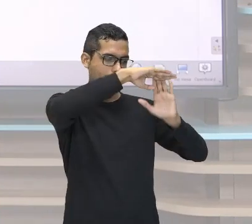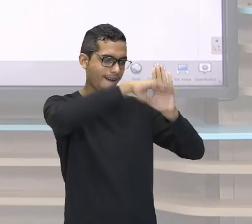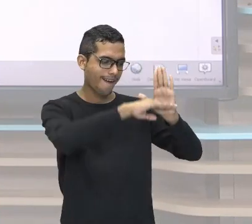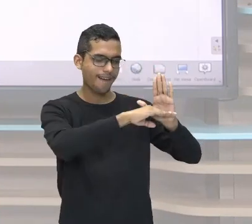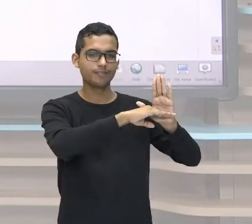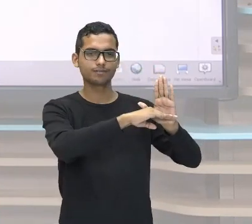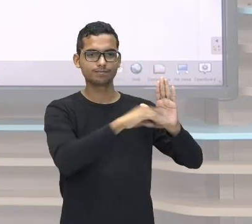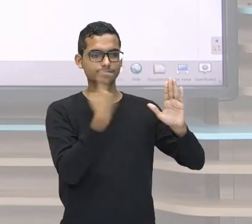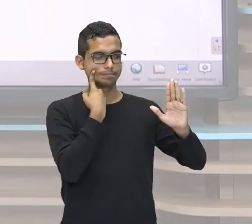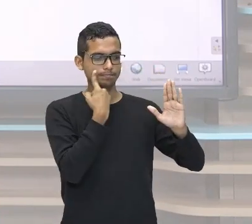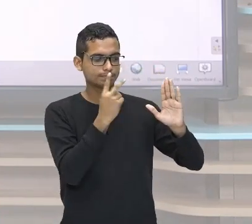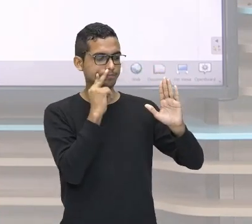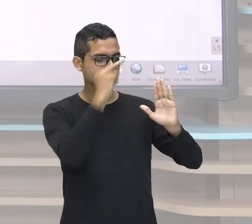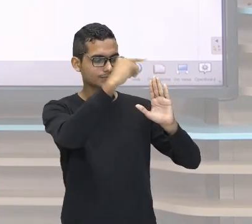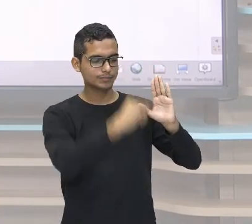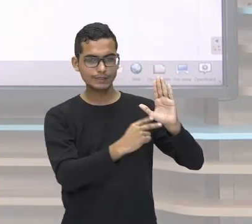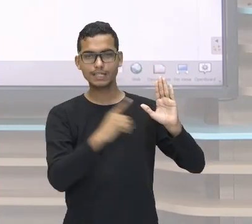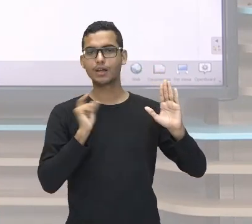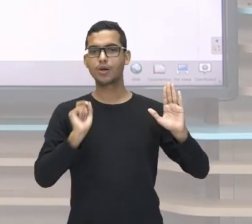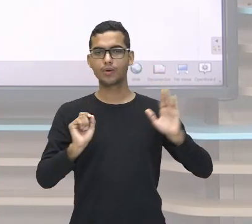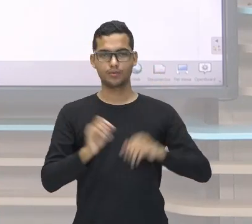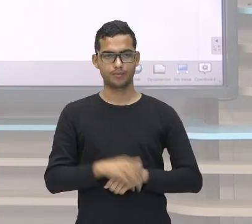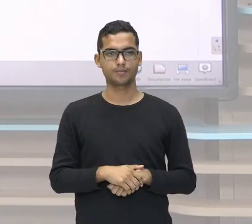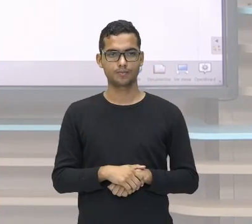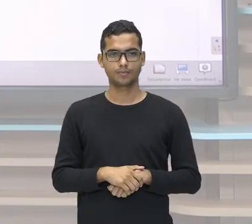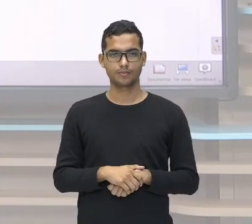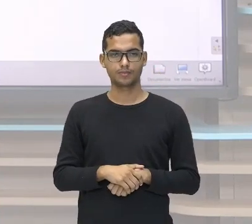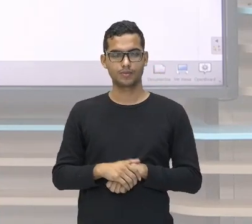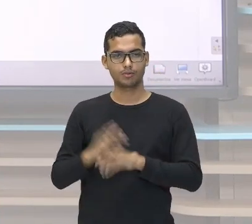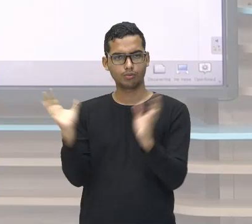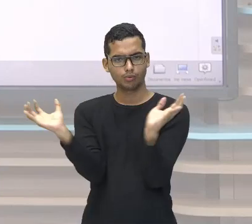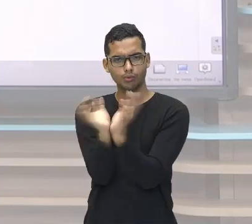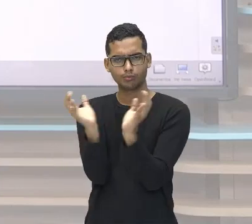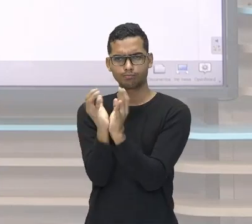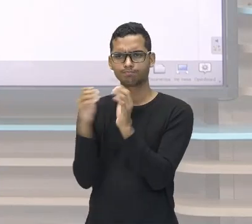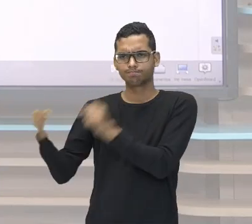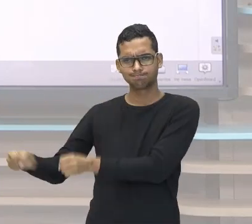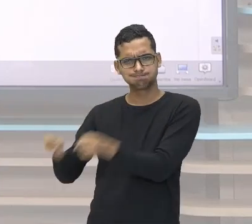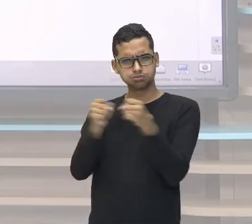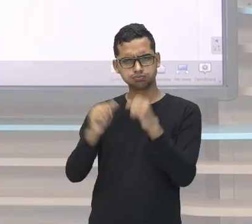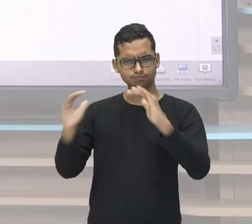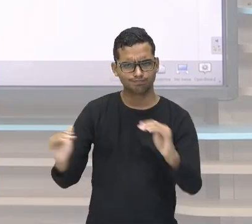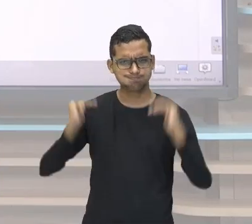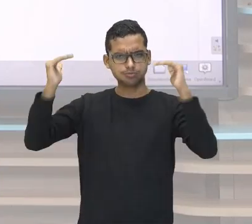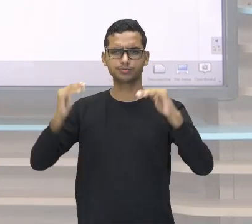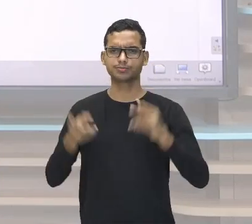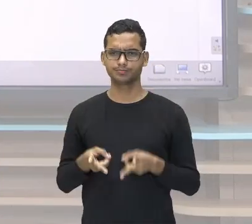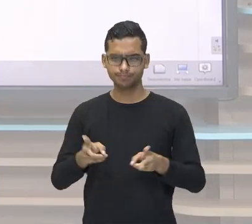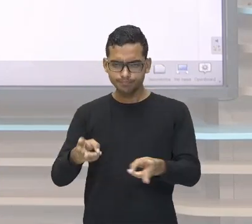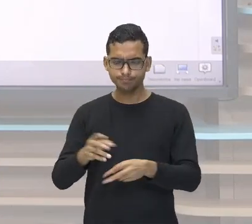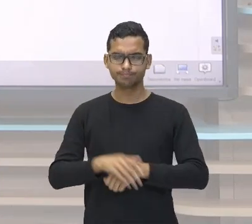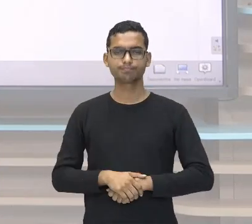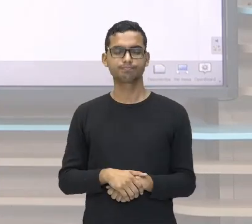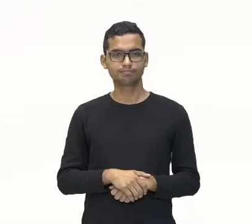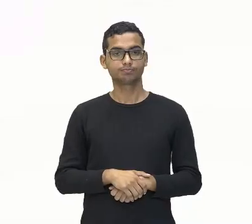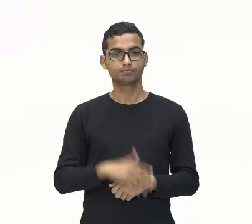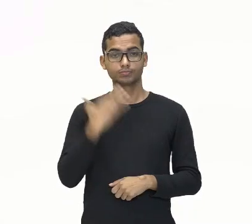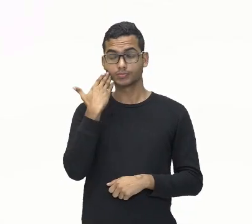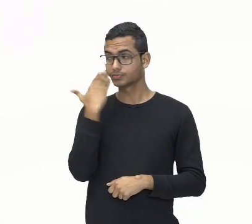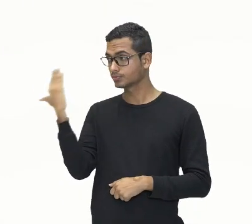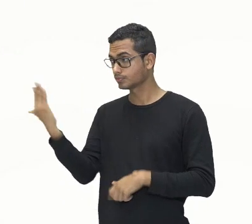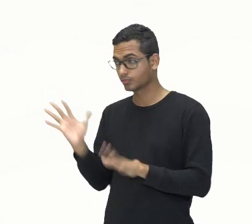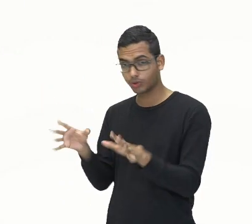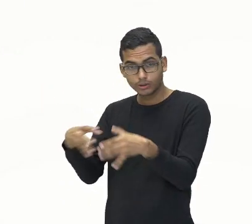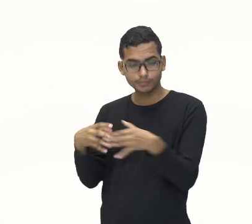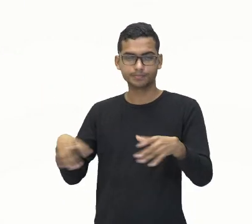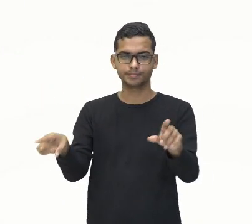União Europeia, você vai ver o porquê que esse bloco é bastante poderoso. Tudo bem? Então aqui, ó, já